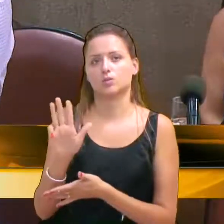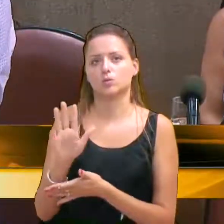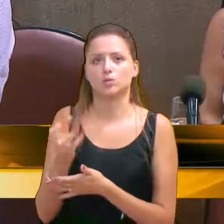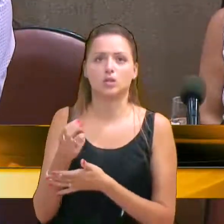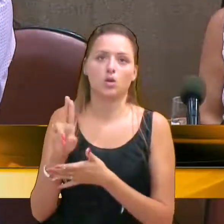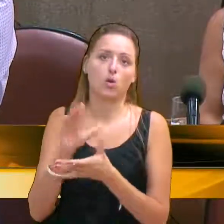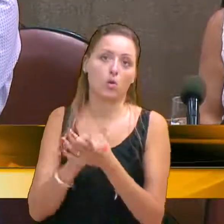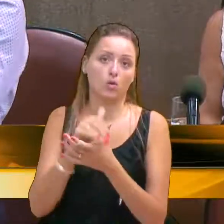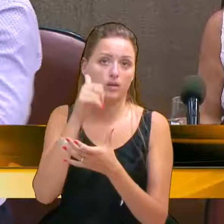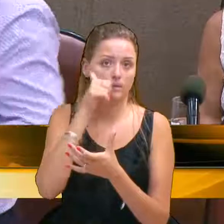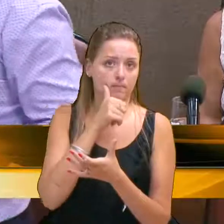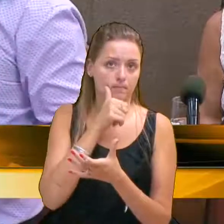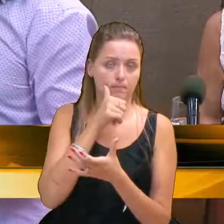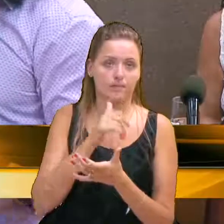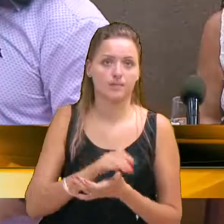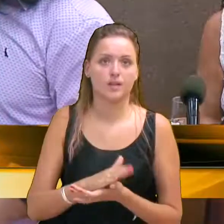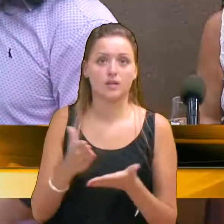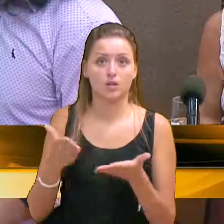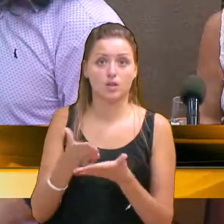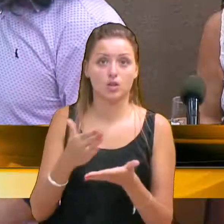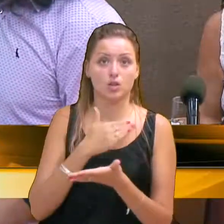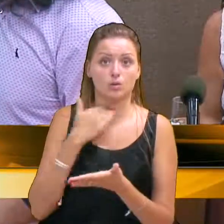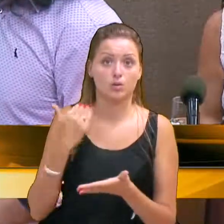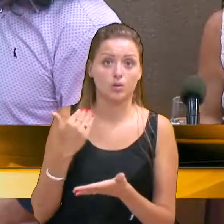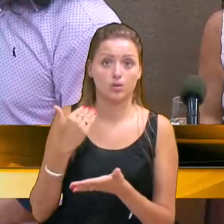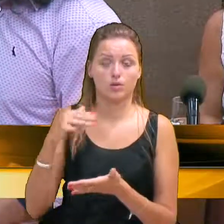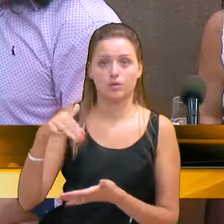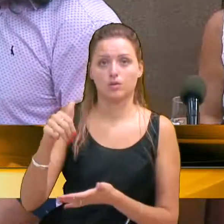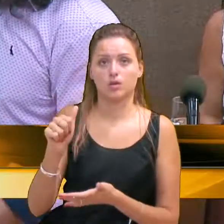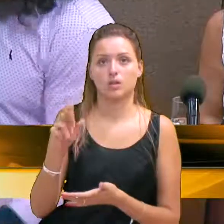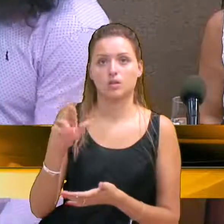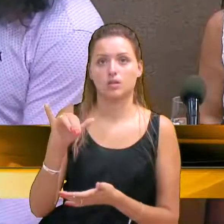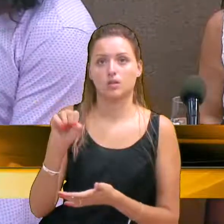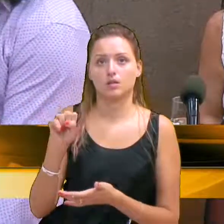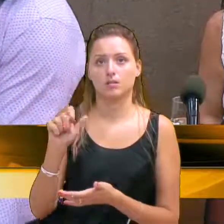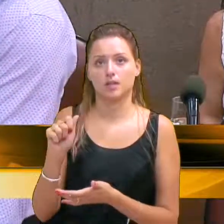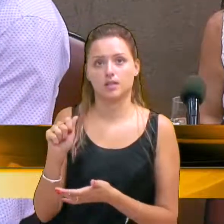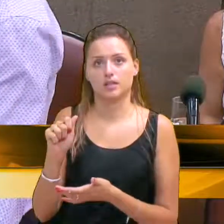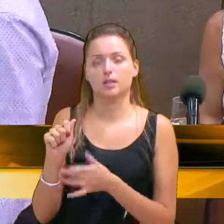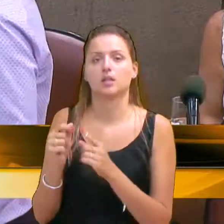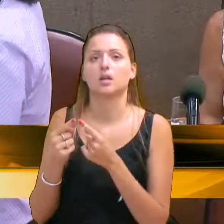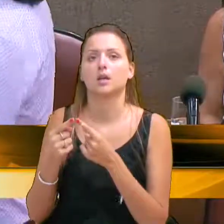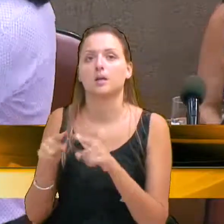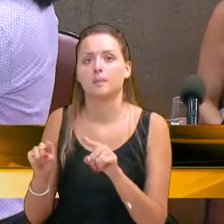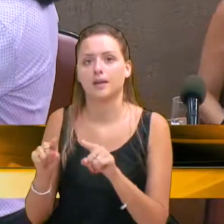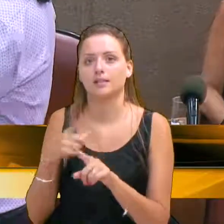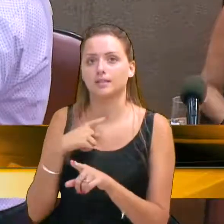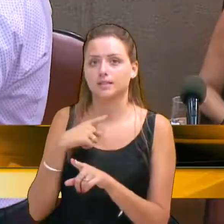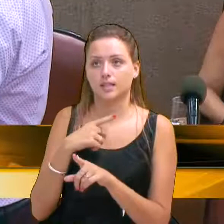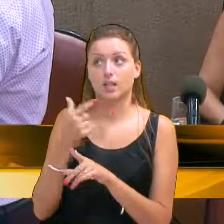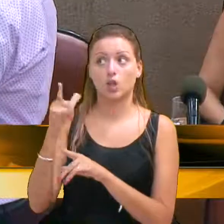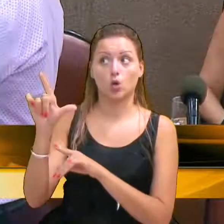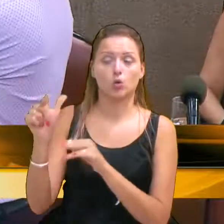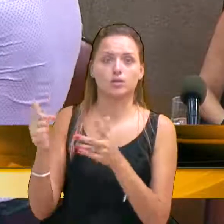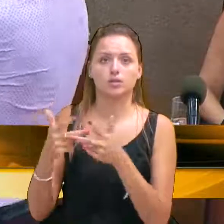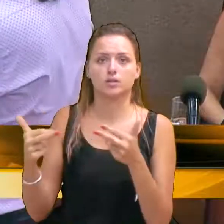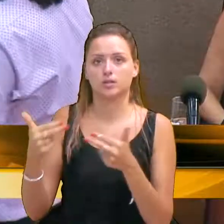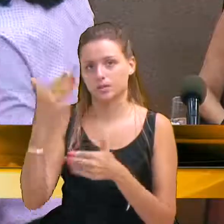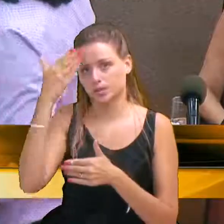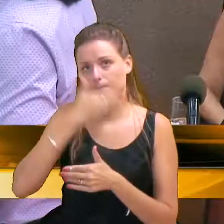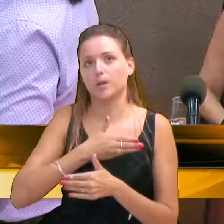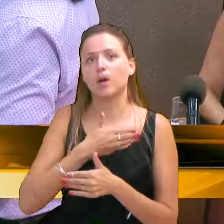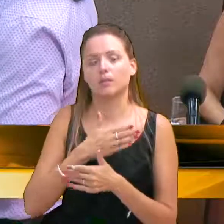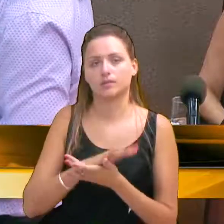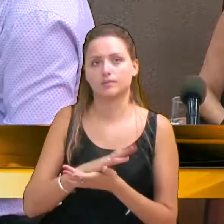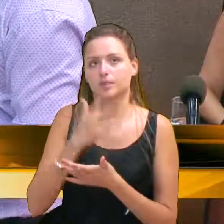sua esposa, que já é falecida, né? A Marisa, mas existem outras evidências, como foi falado